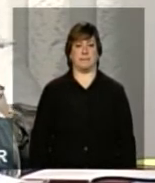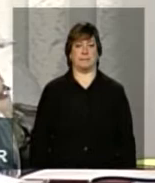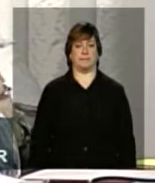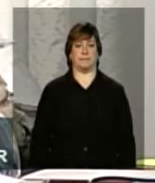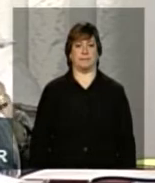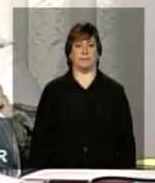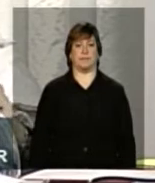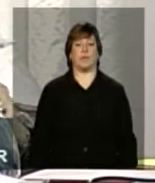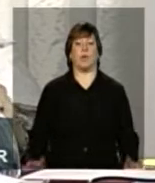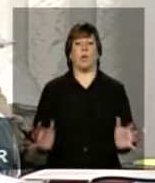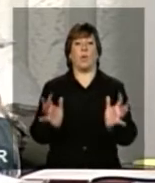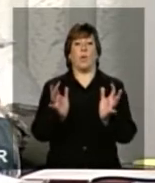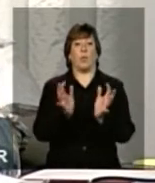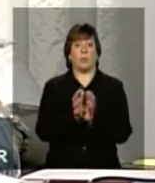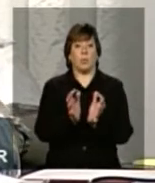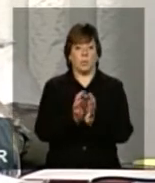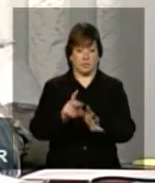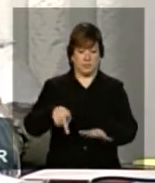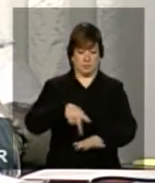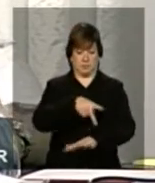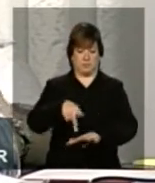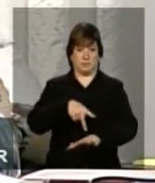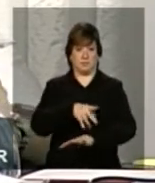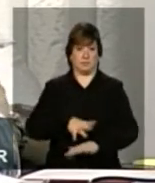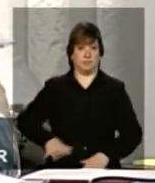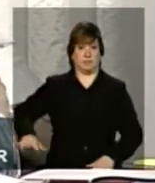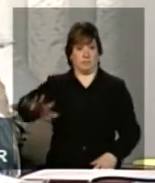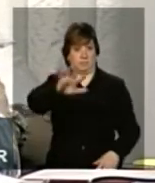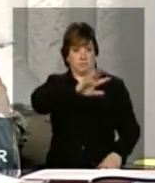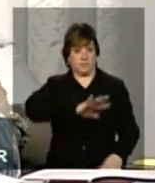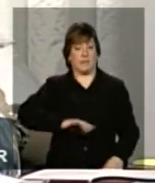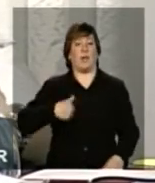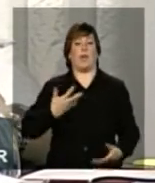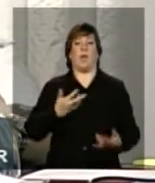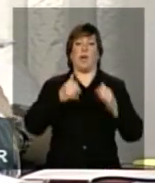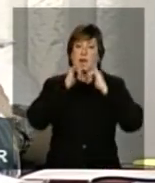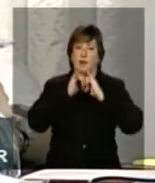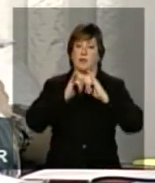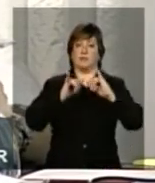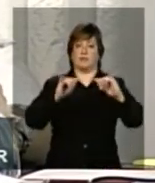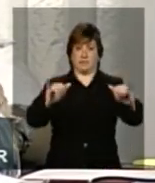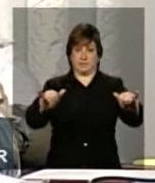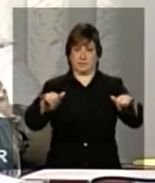no âmbito nacional, né, eu quero comunicar